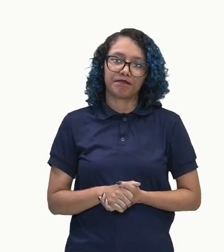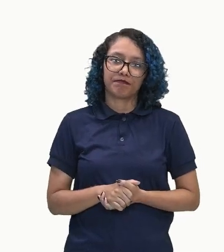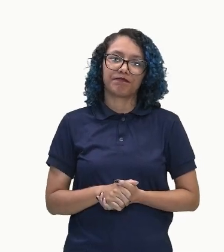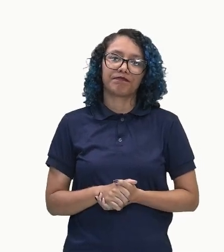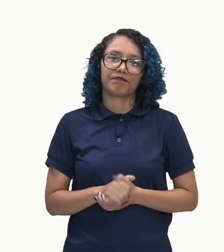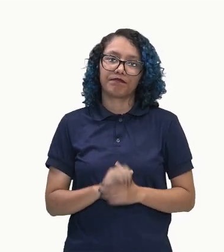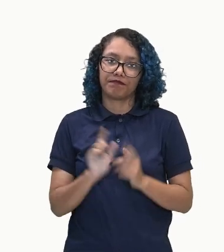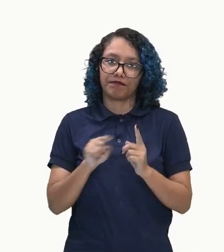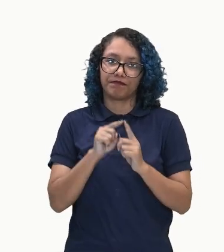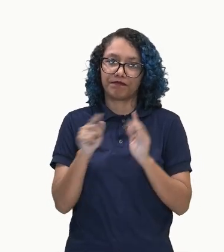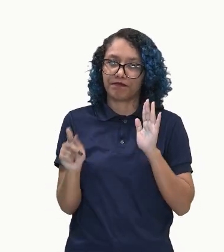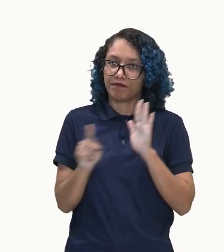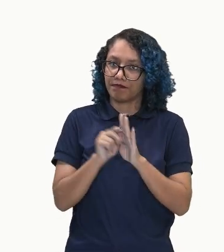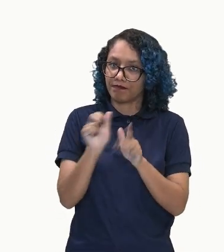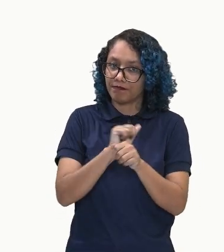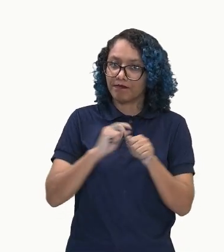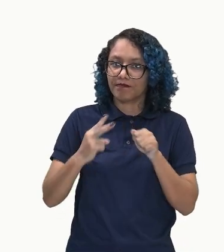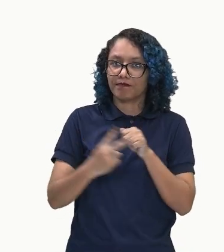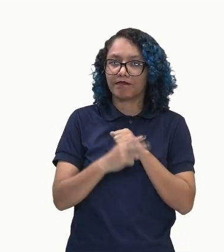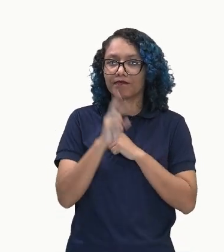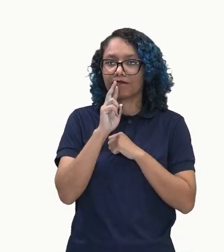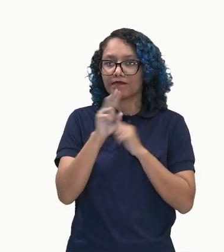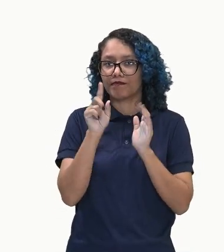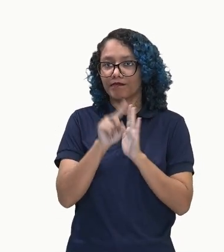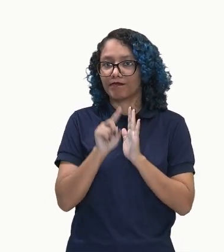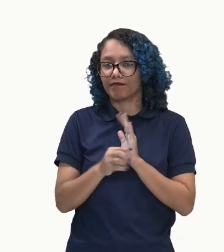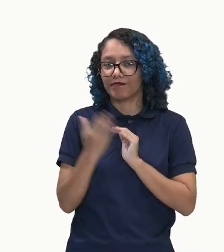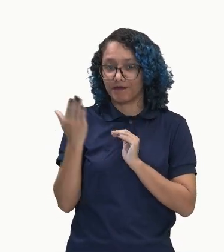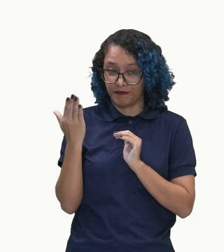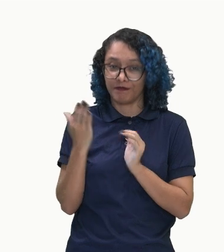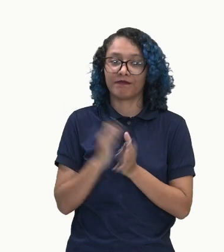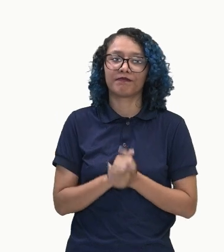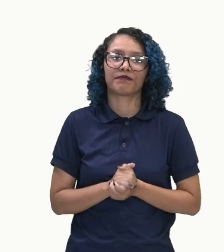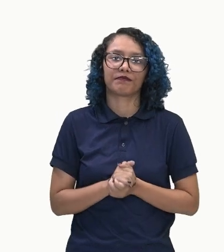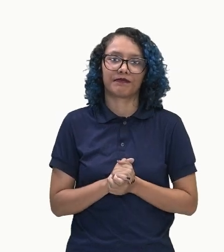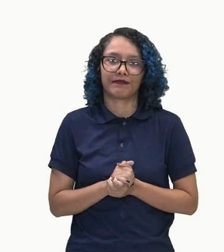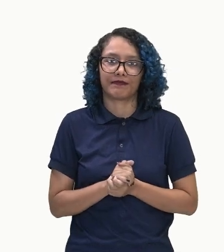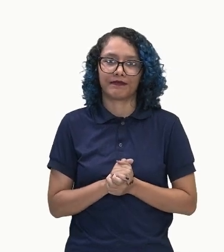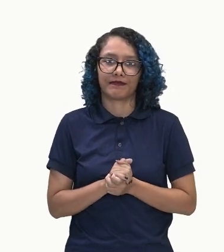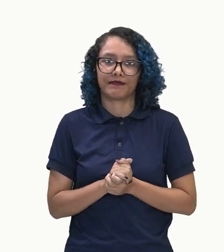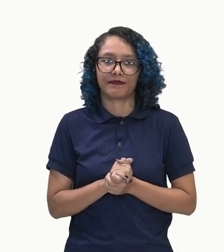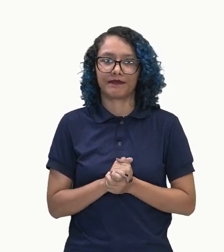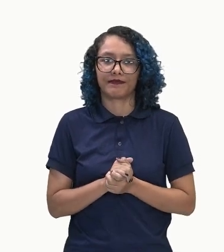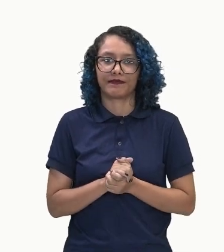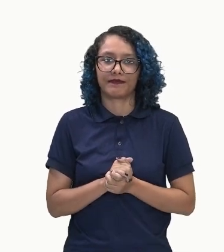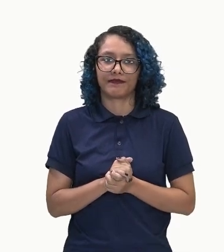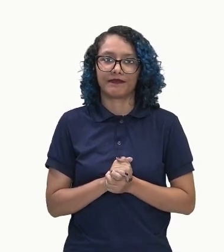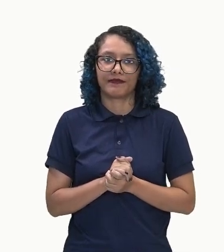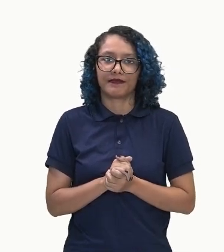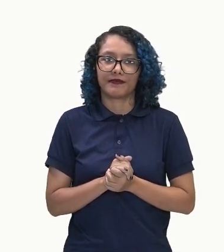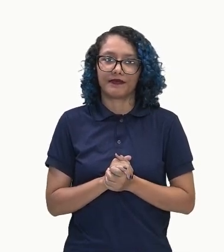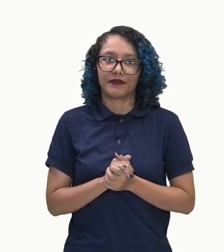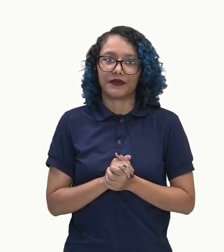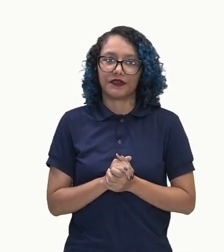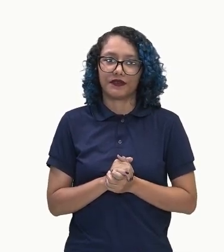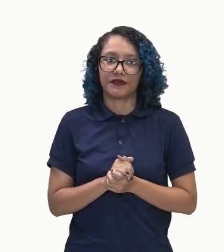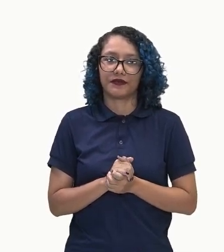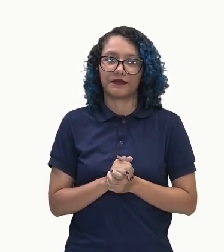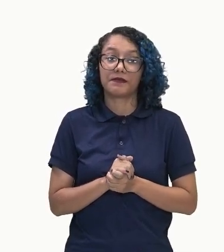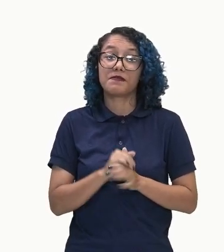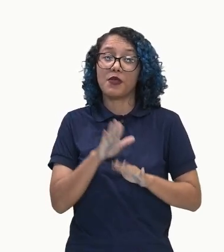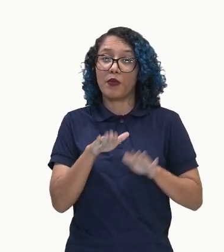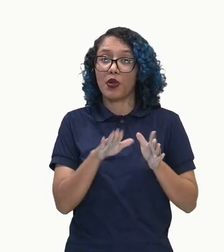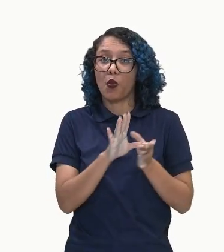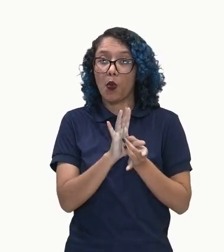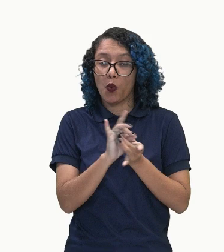função dos advérbios, responder, então, essas perguntas aqui, tá certo? Então, essa é a função sempre dentro do contexto onde